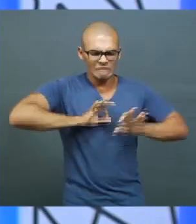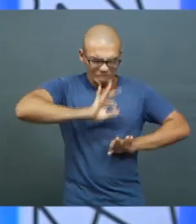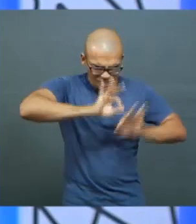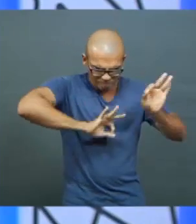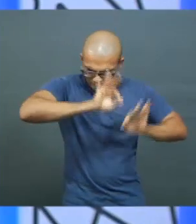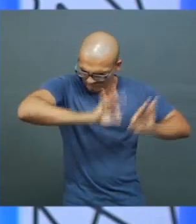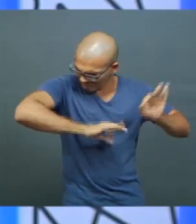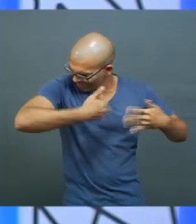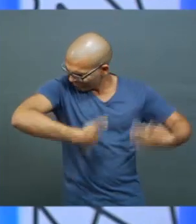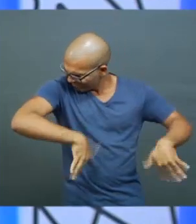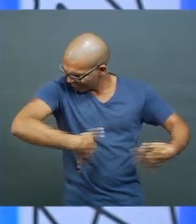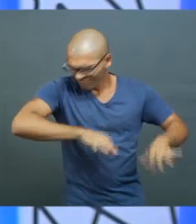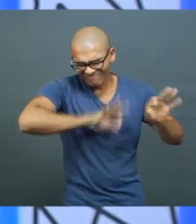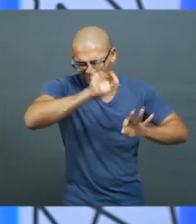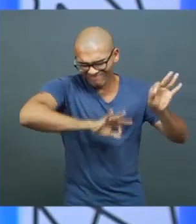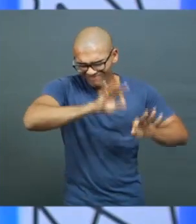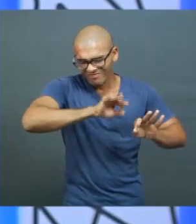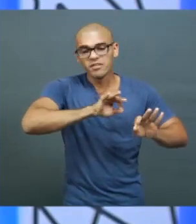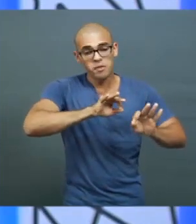acaba